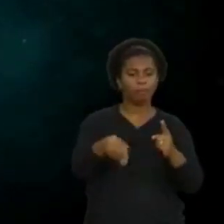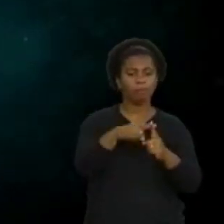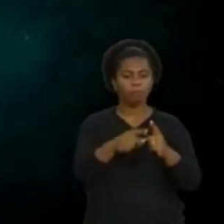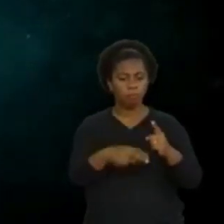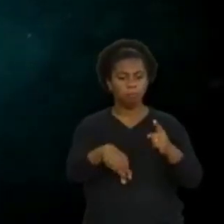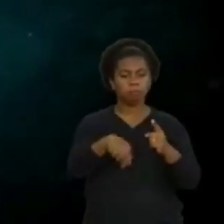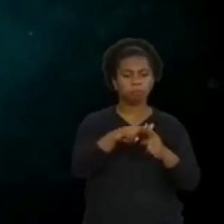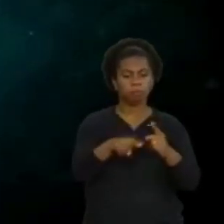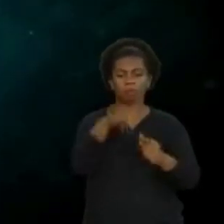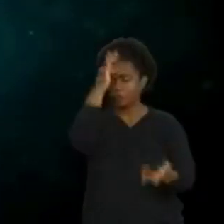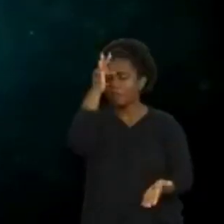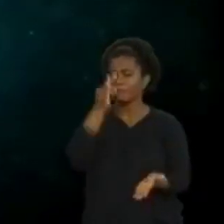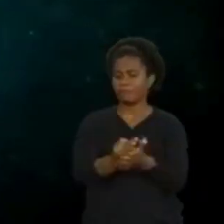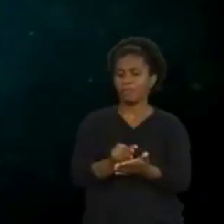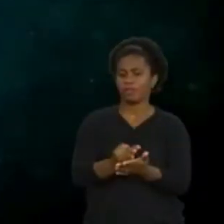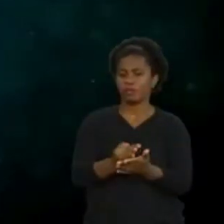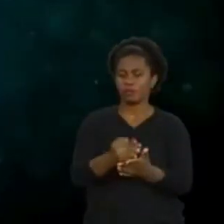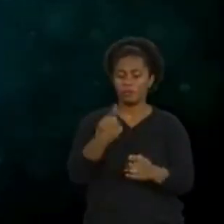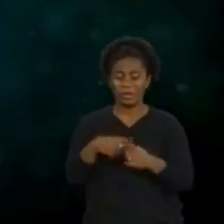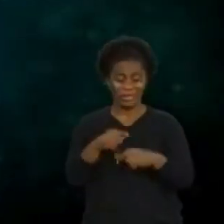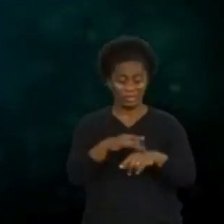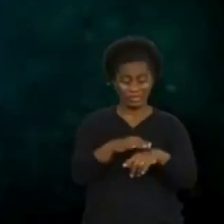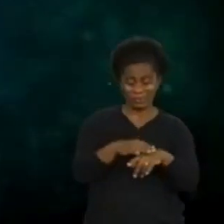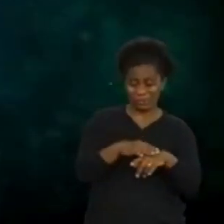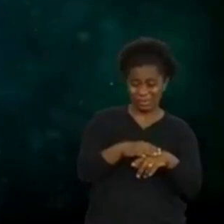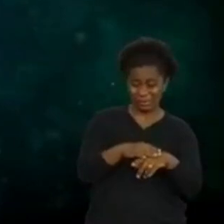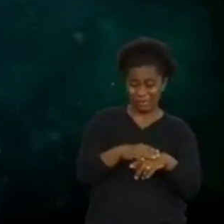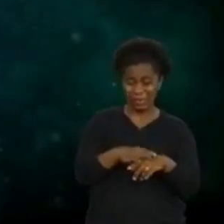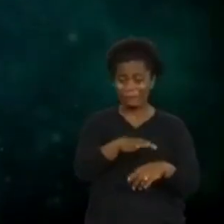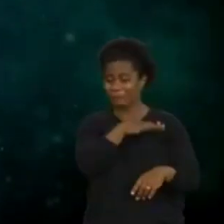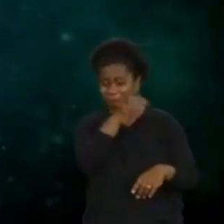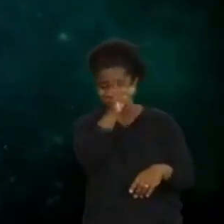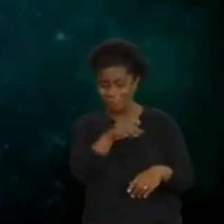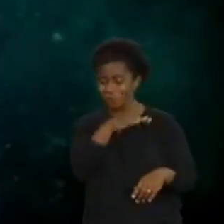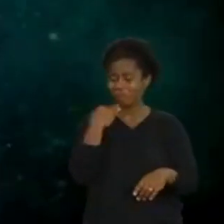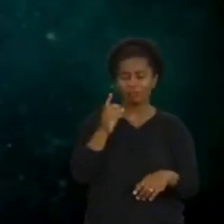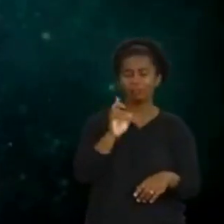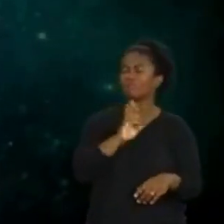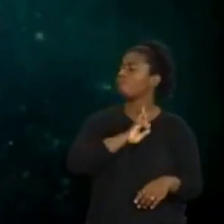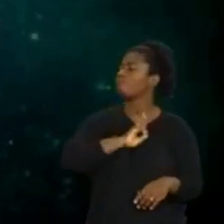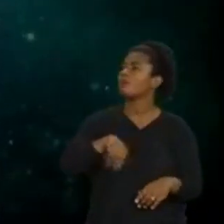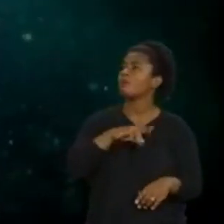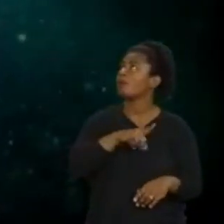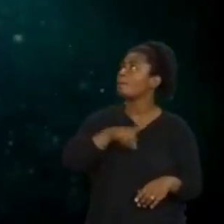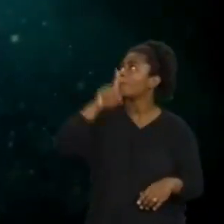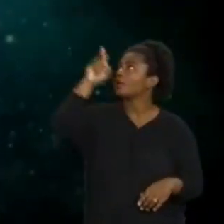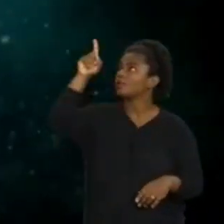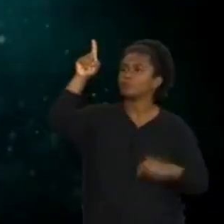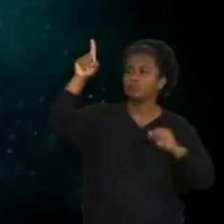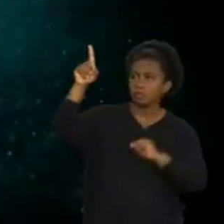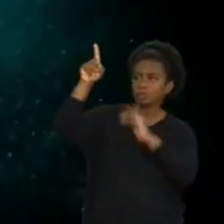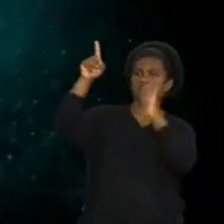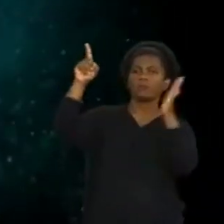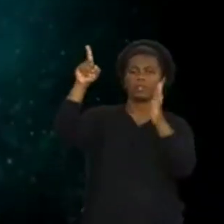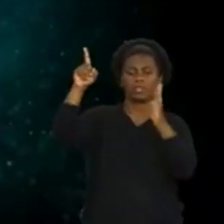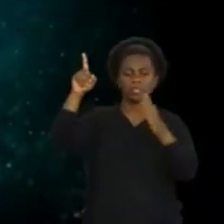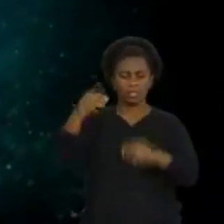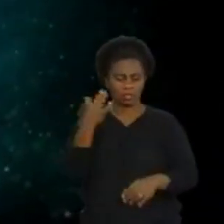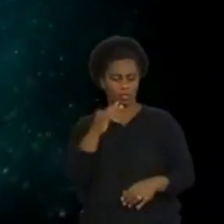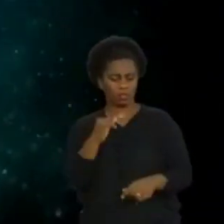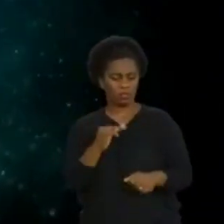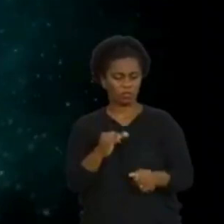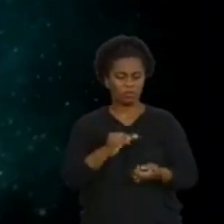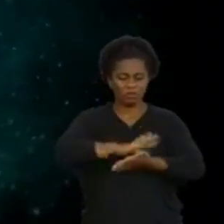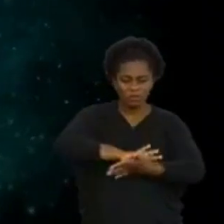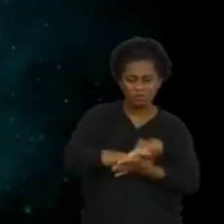problema. Essa doença não é para a morte, não, é para Deus ser glorificado. Essa dor desaparece agora. Esse problema que até